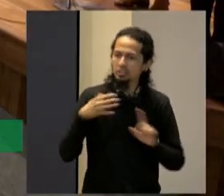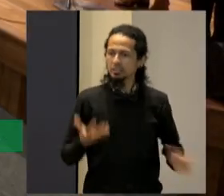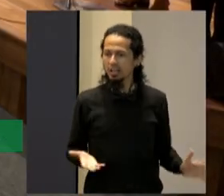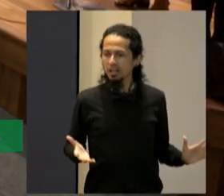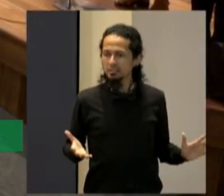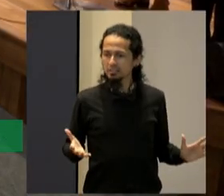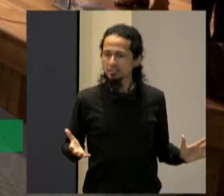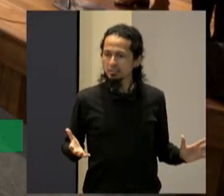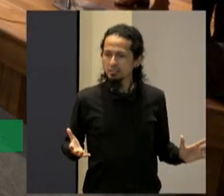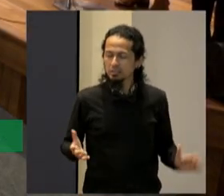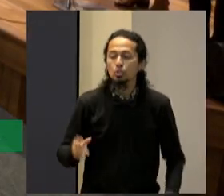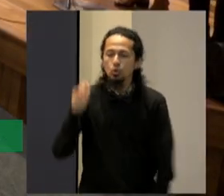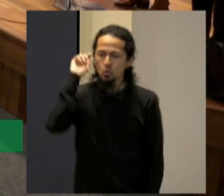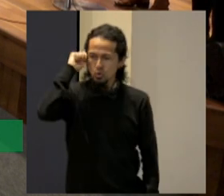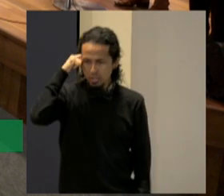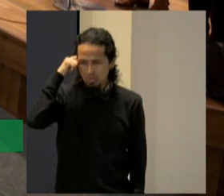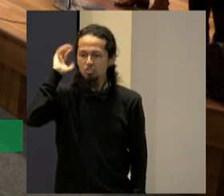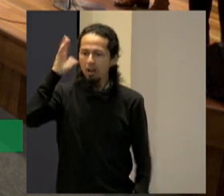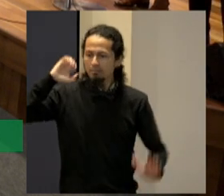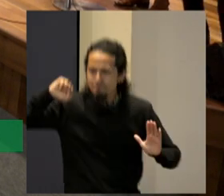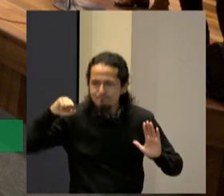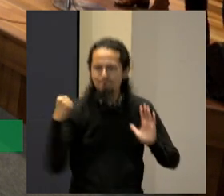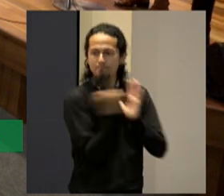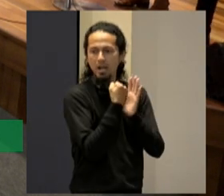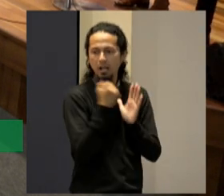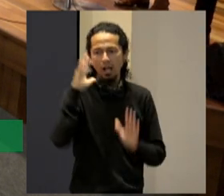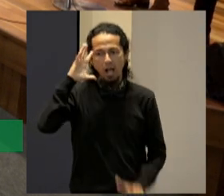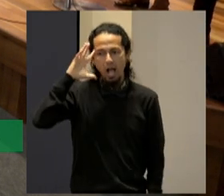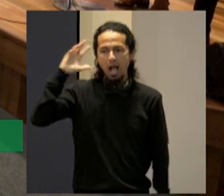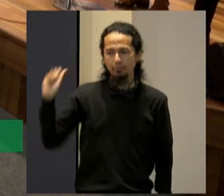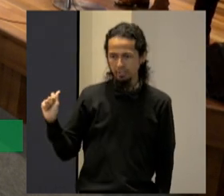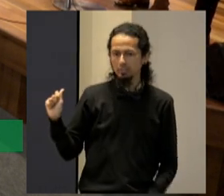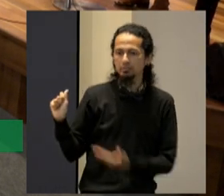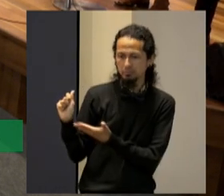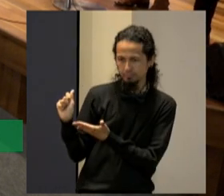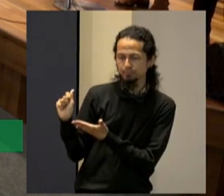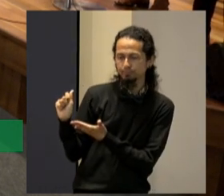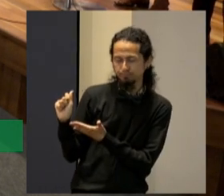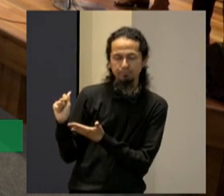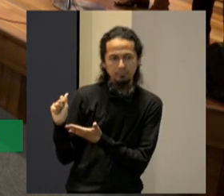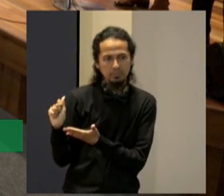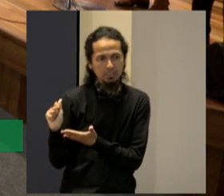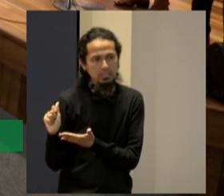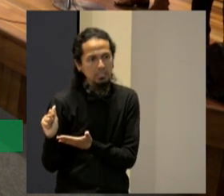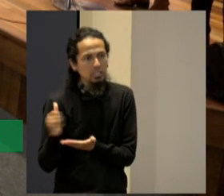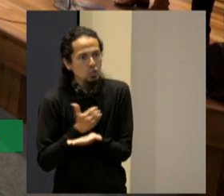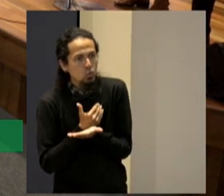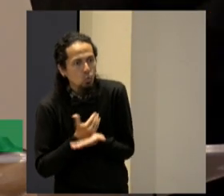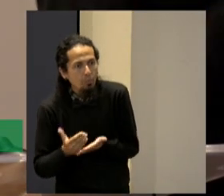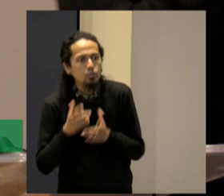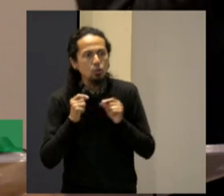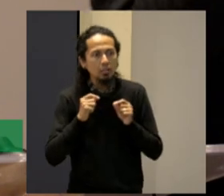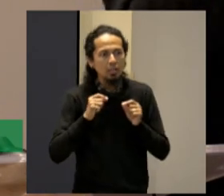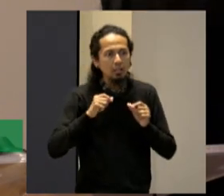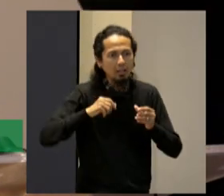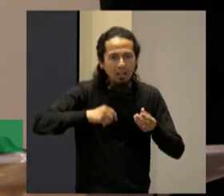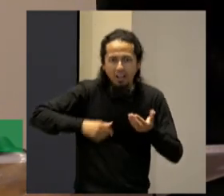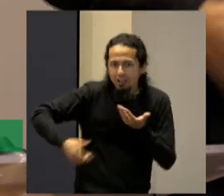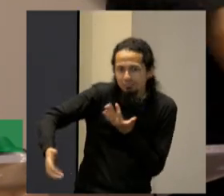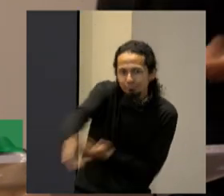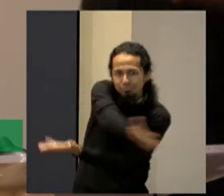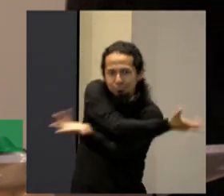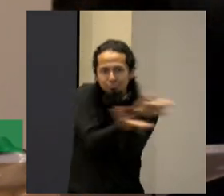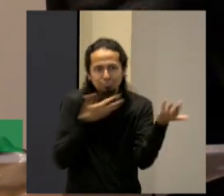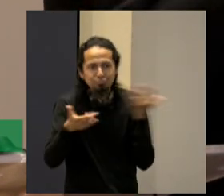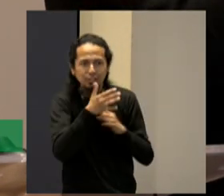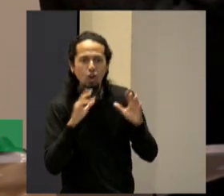marcadamente africanos. Nós já começamos a nos colorir com as nossas cores, a soltar os